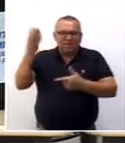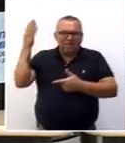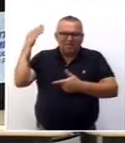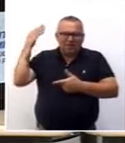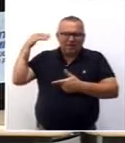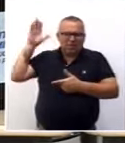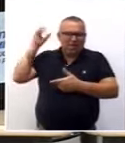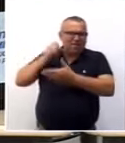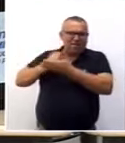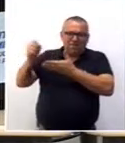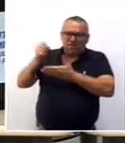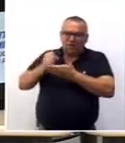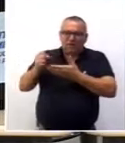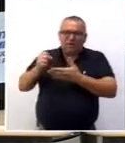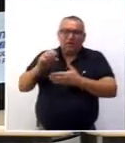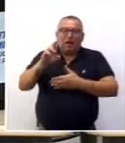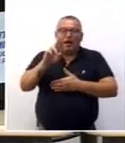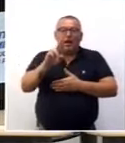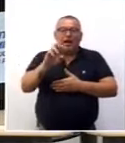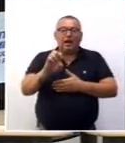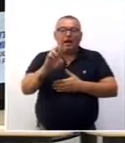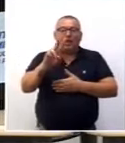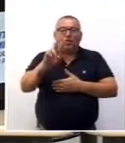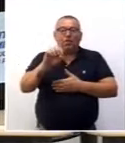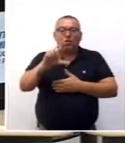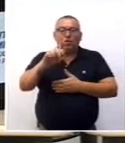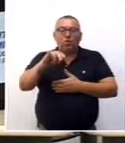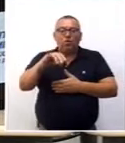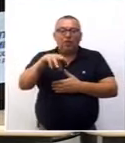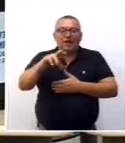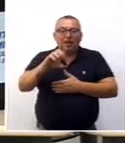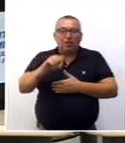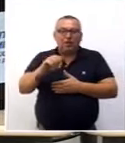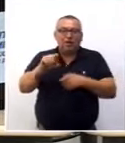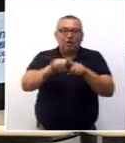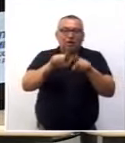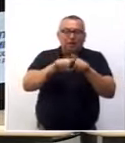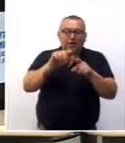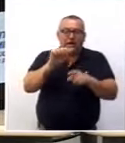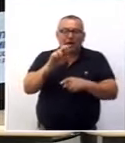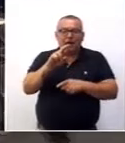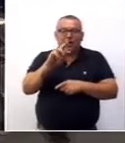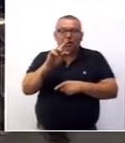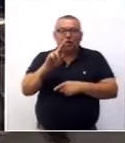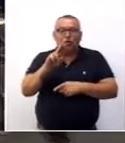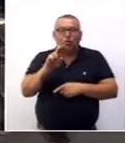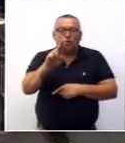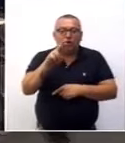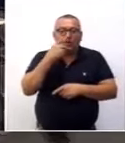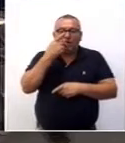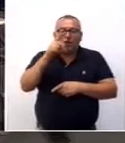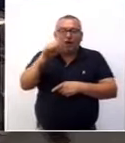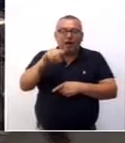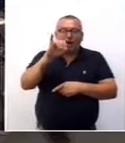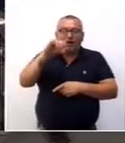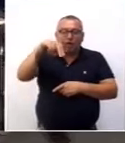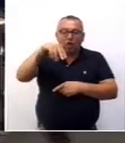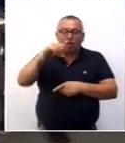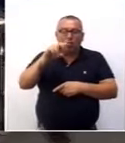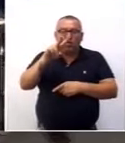moda. Ela está dizendo que é revolucionário e o Arthur que é algo inovador. Perfeito.